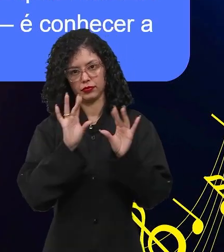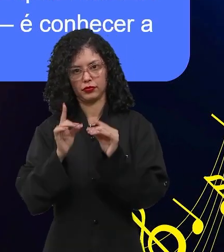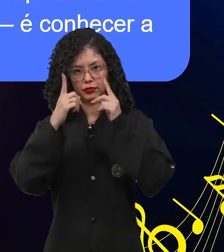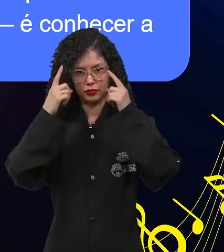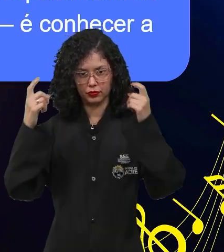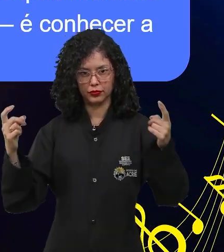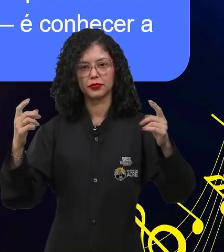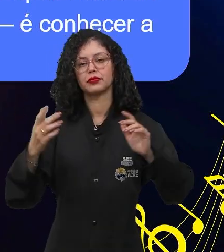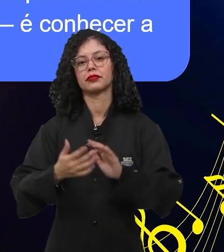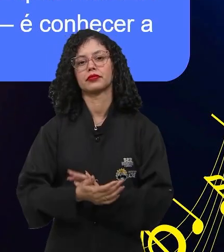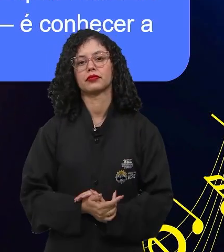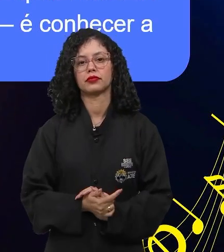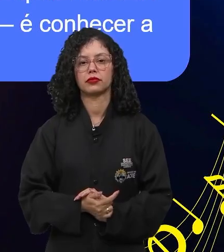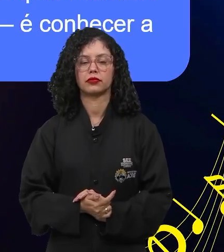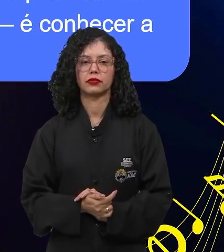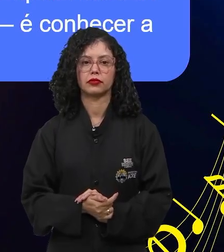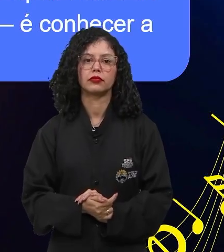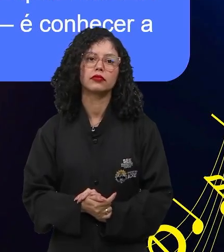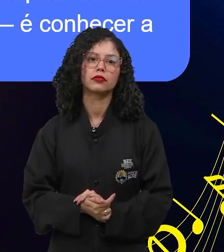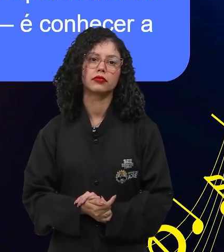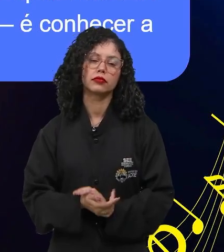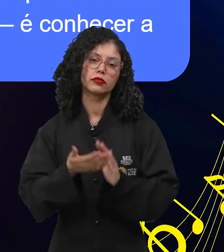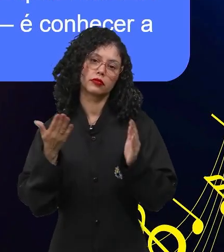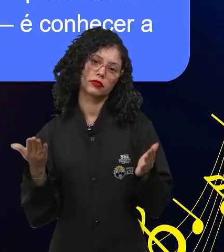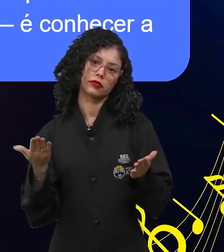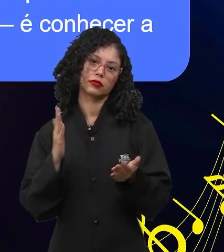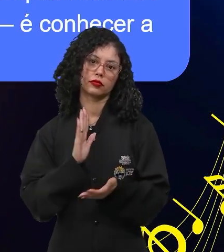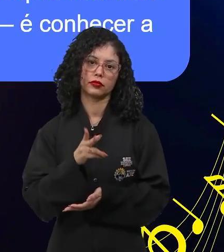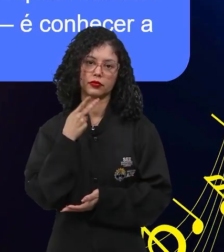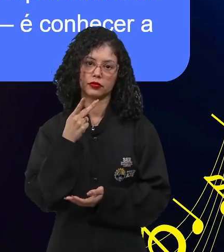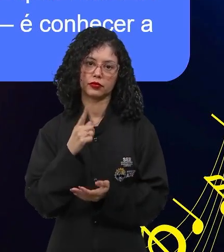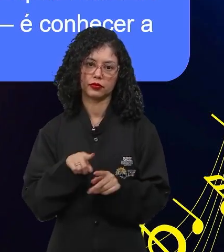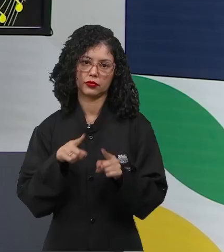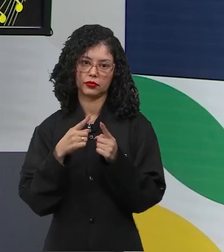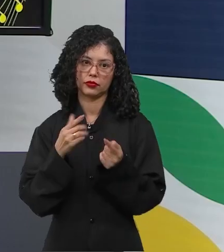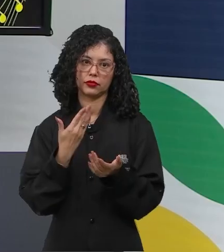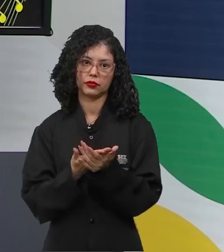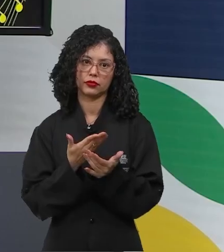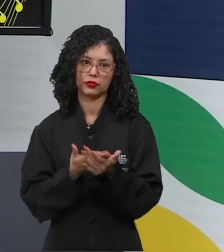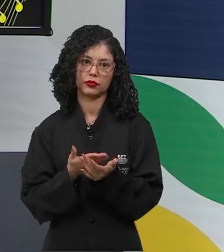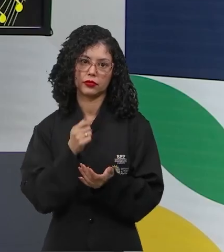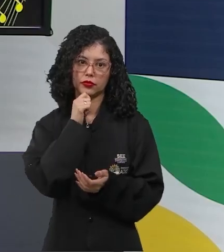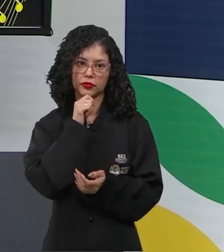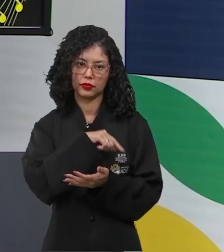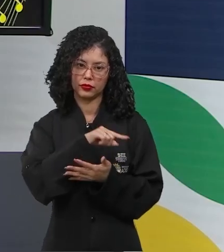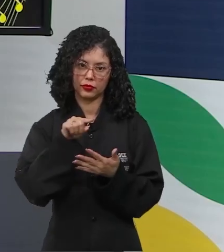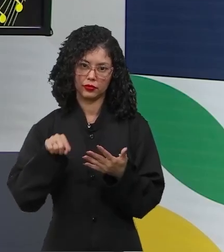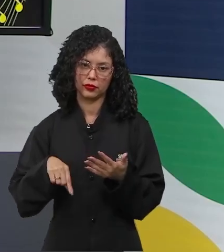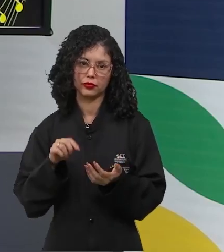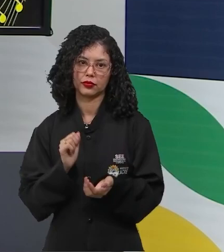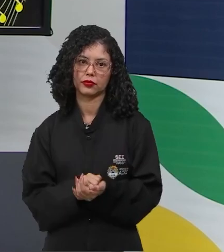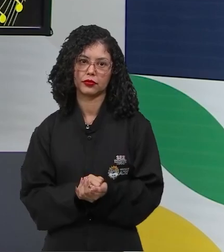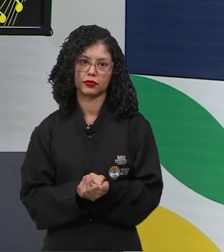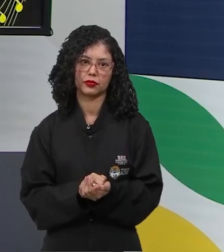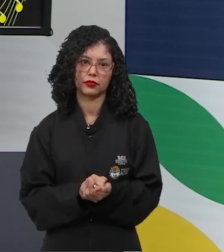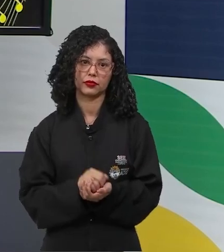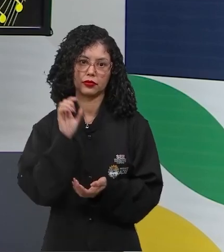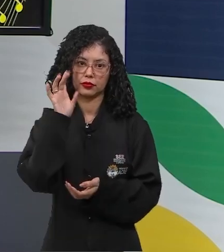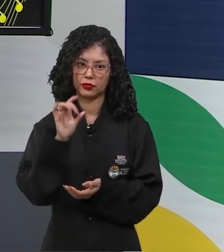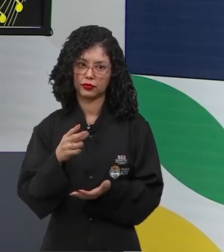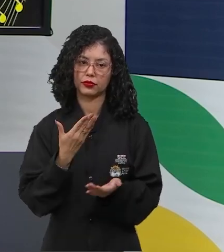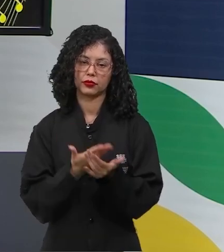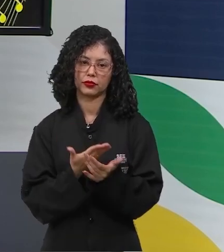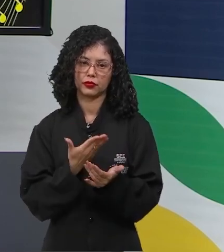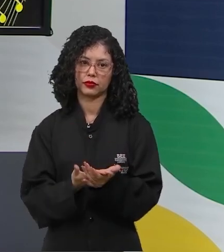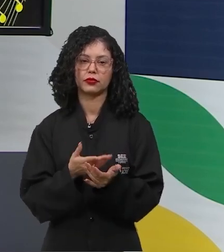conhecer a história através do som. Então, nós já falamos de música aqui nas nossas aulas por diversas vezes e em cada